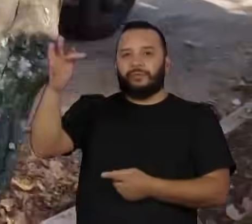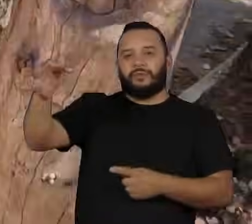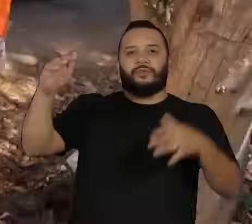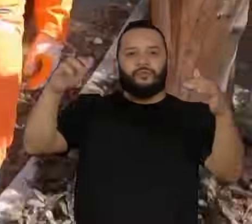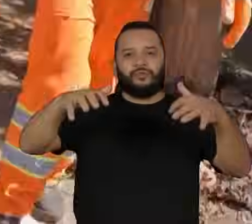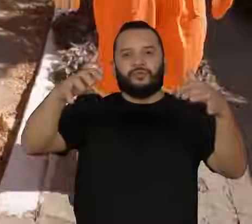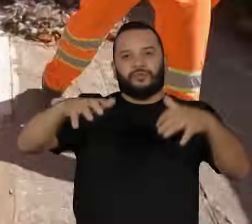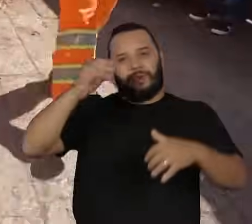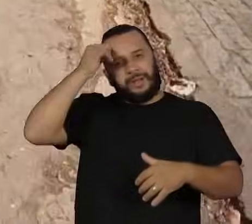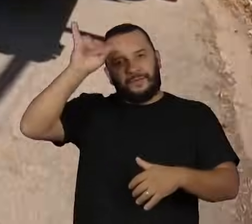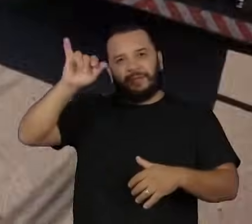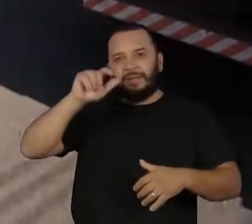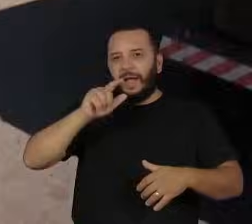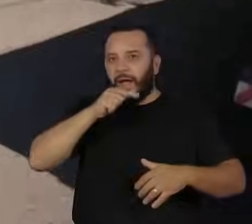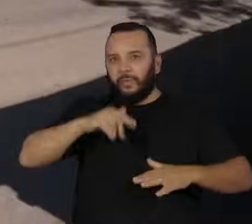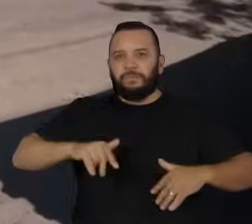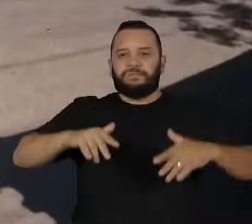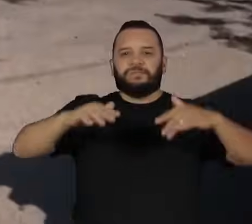aí.